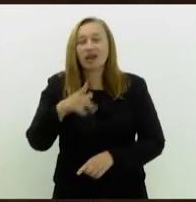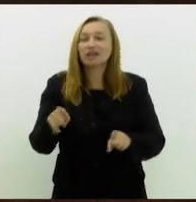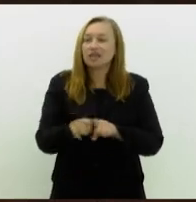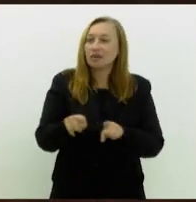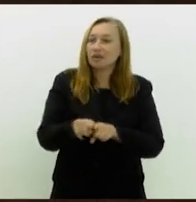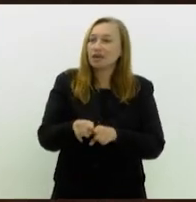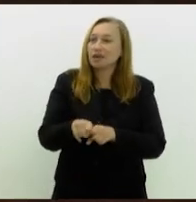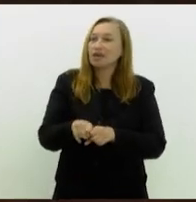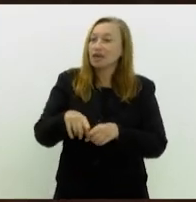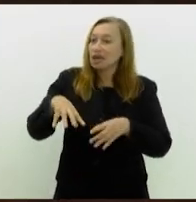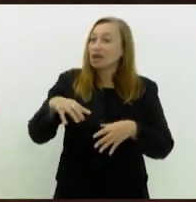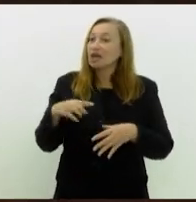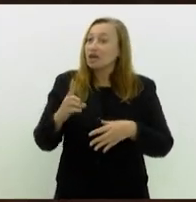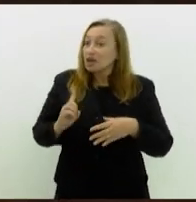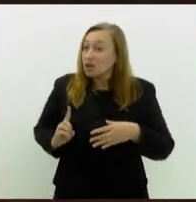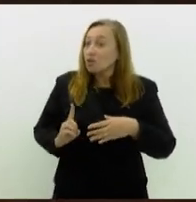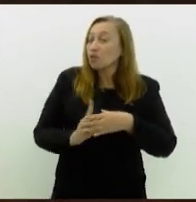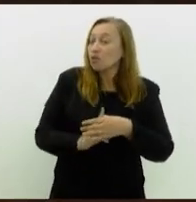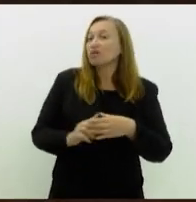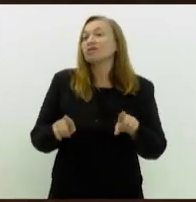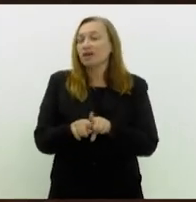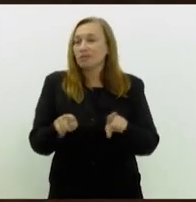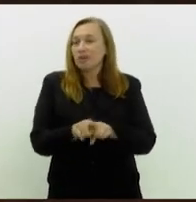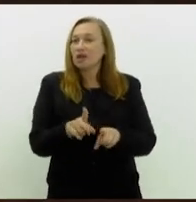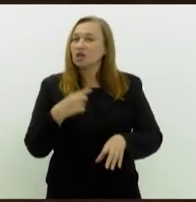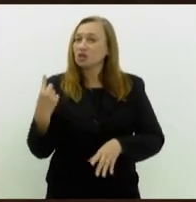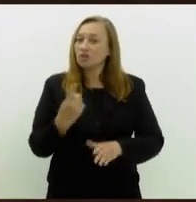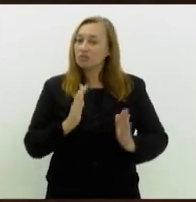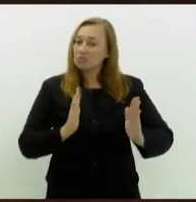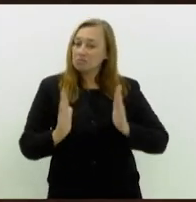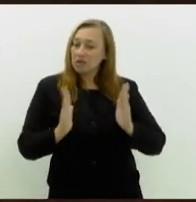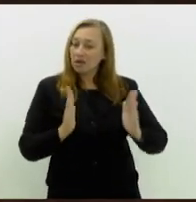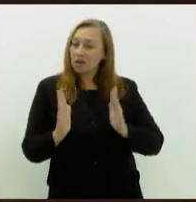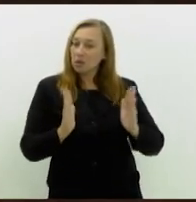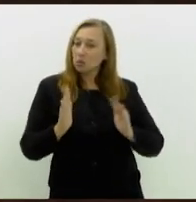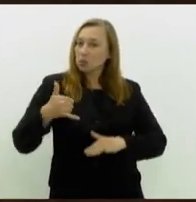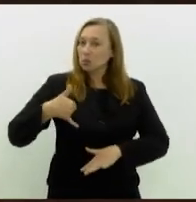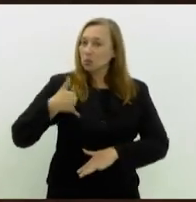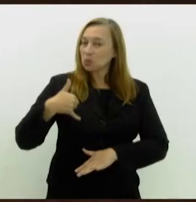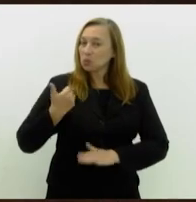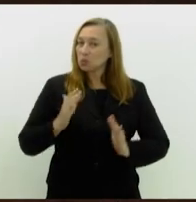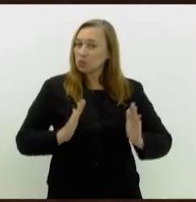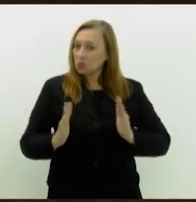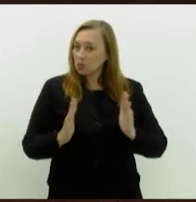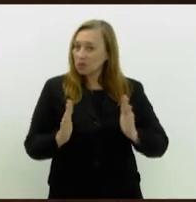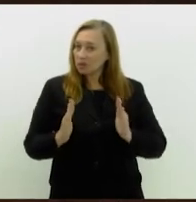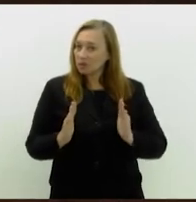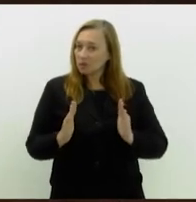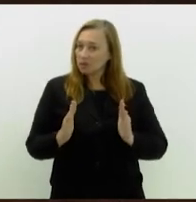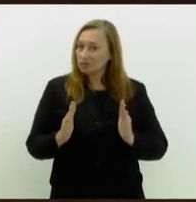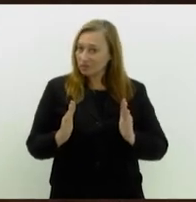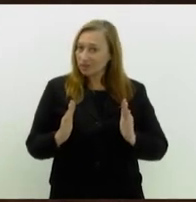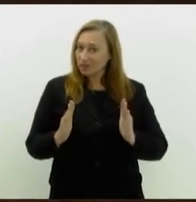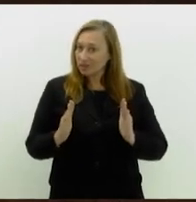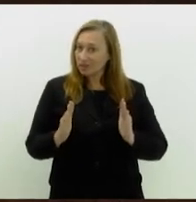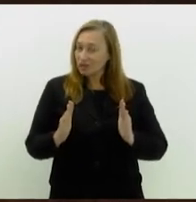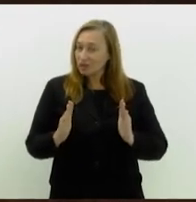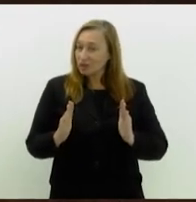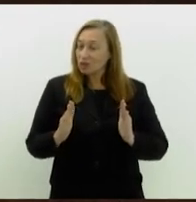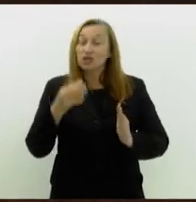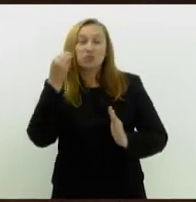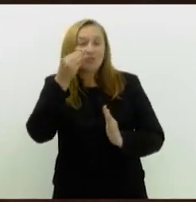corretamente nisso somos dessa faixa etária né somos veteranos mas